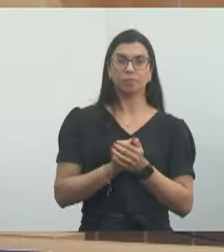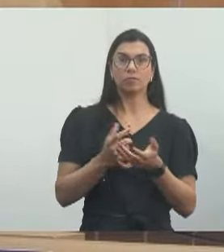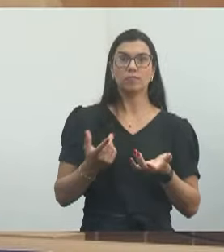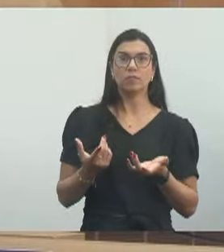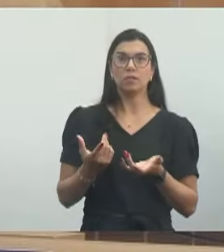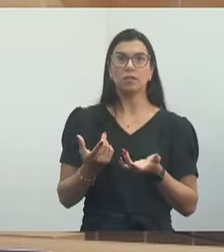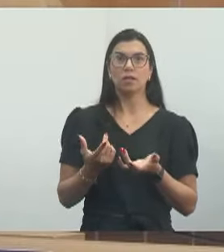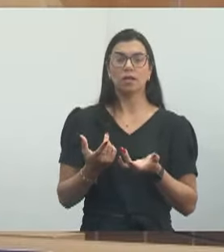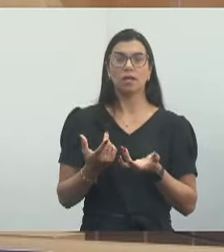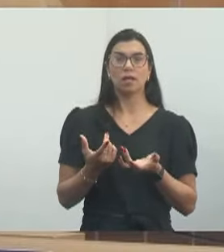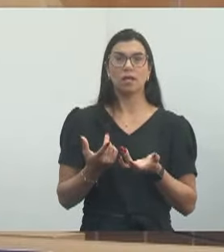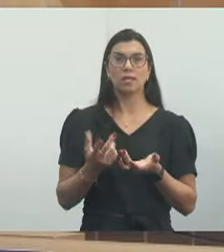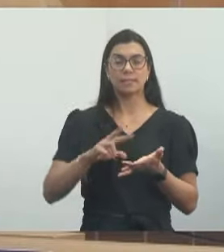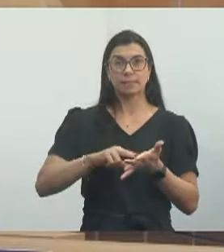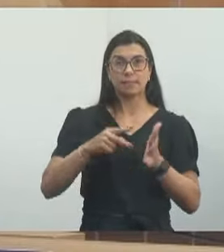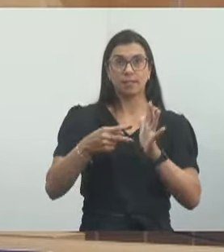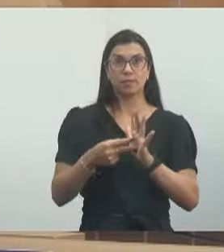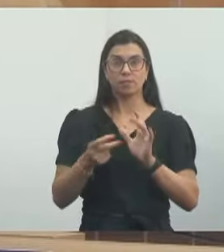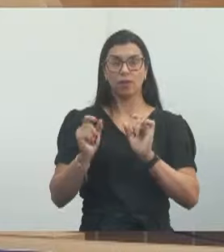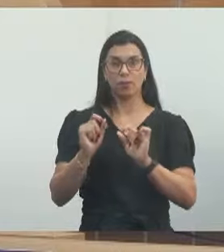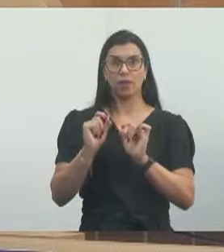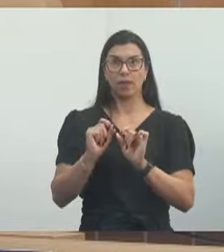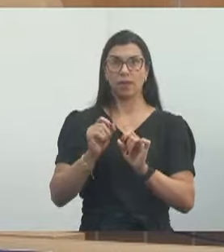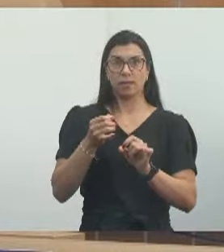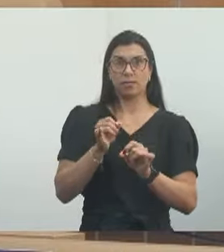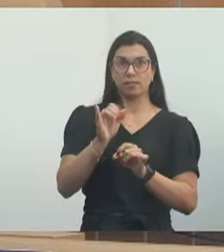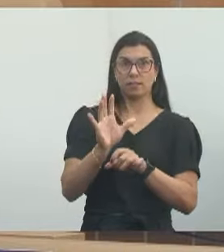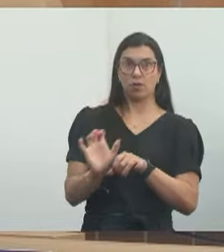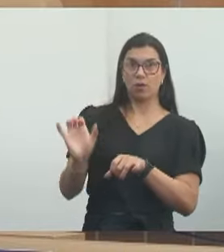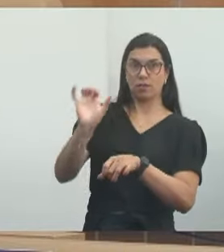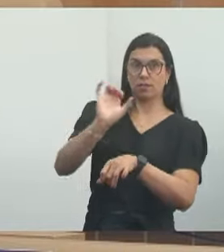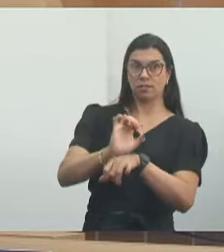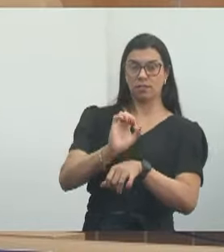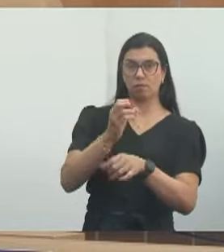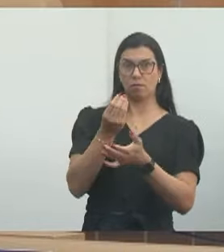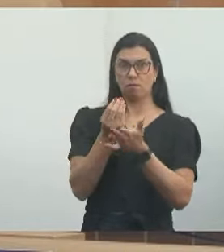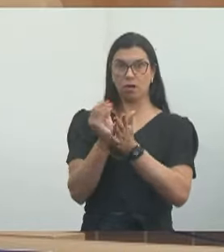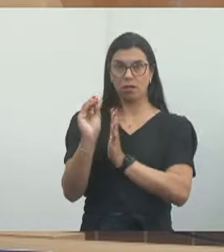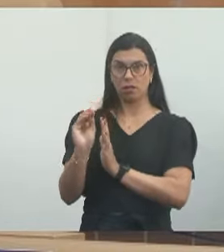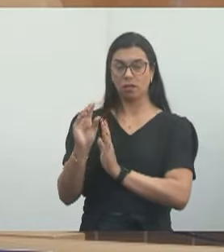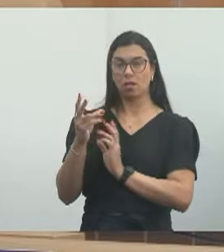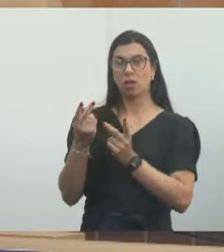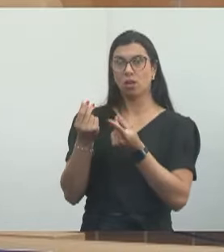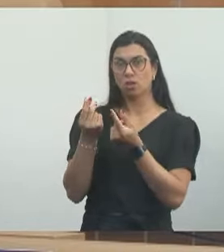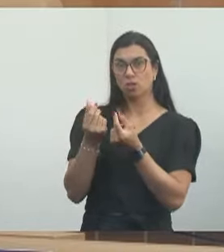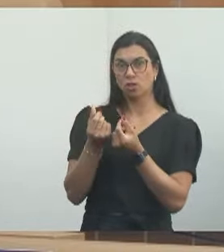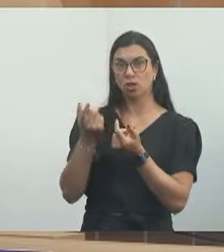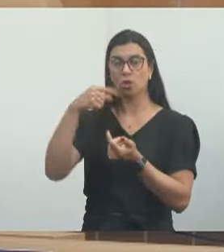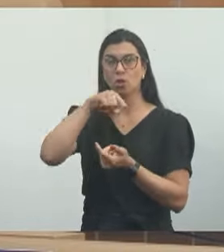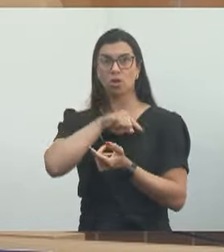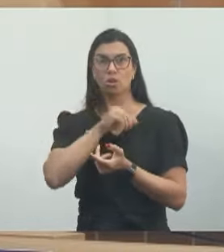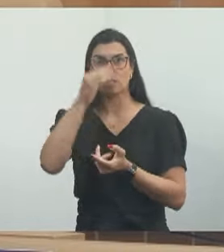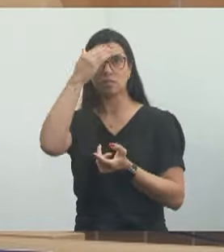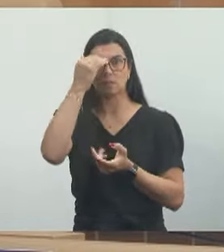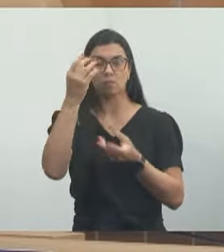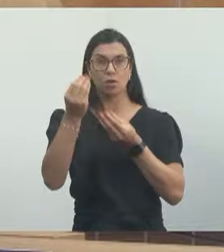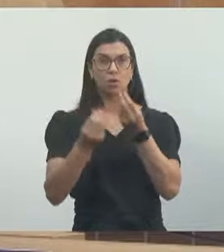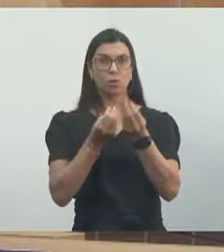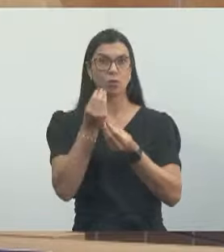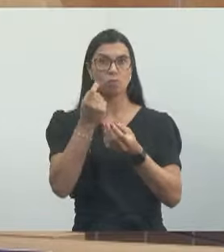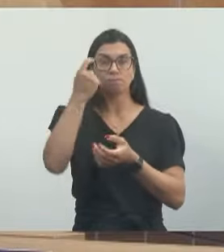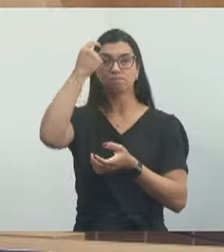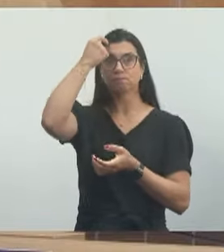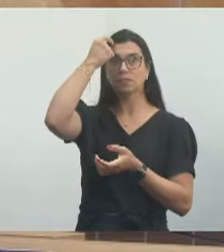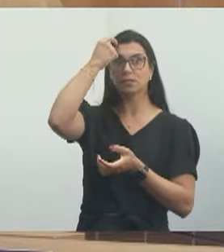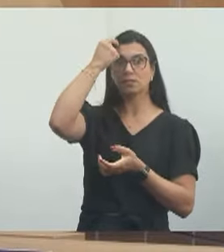como advindos do Estado ou da União, o que é fundamental. Então, nós estamos aprimorando,